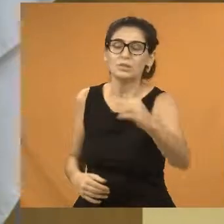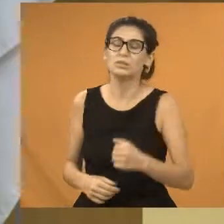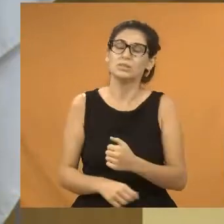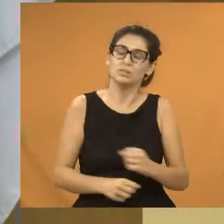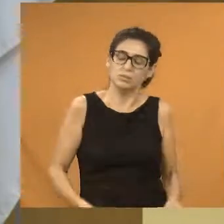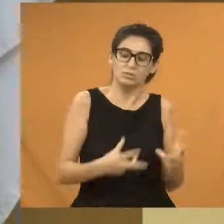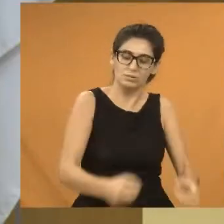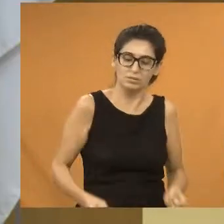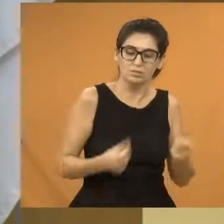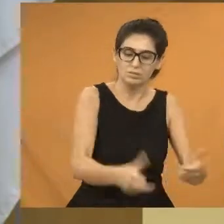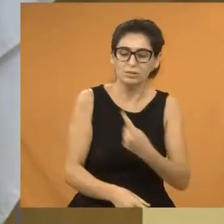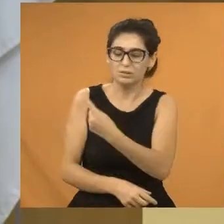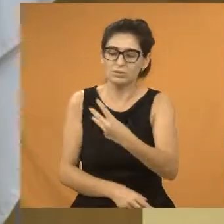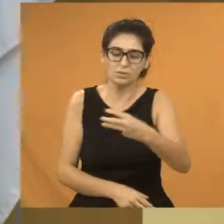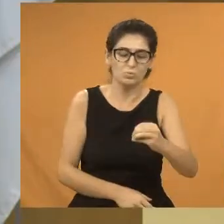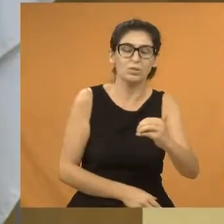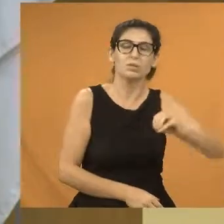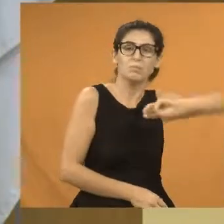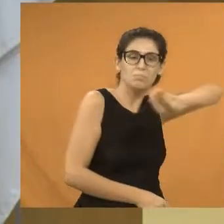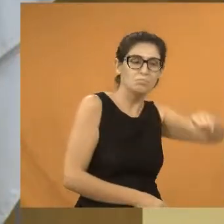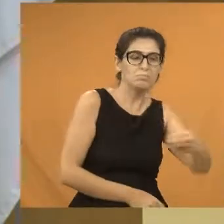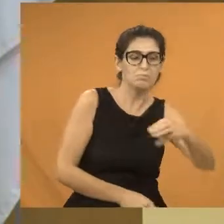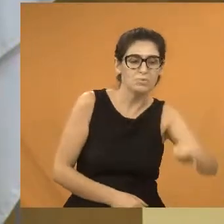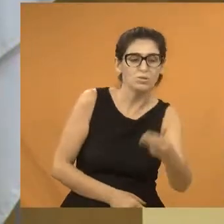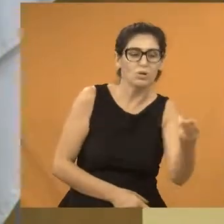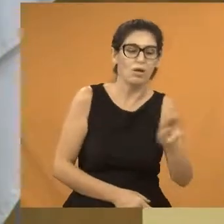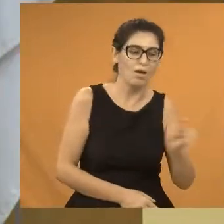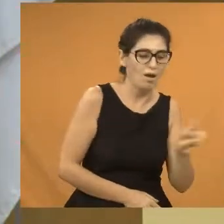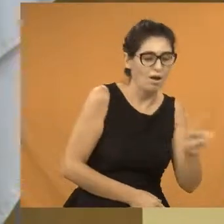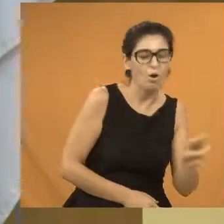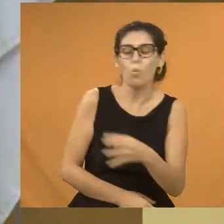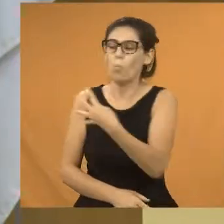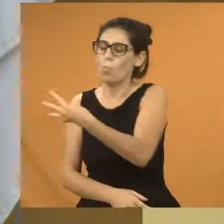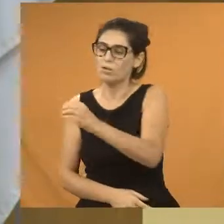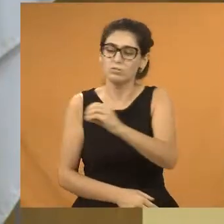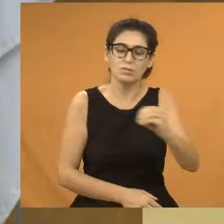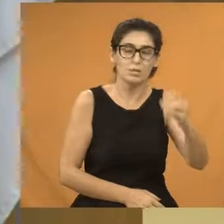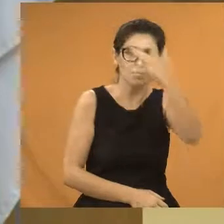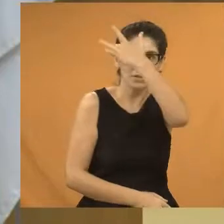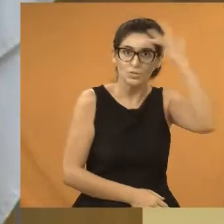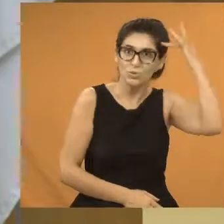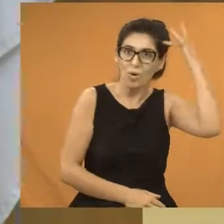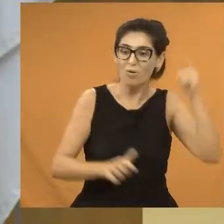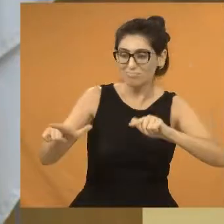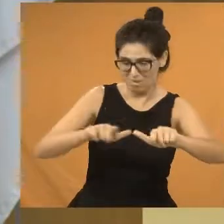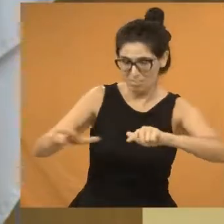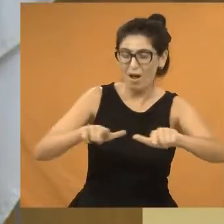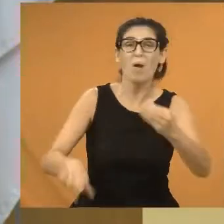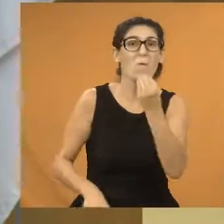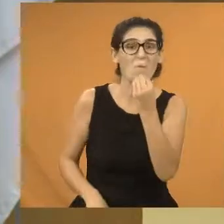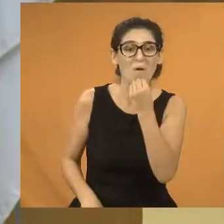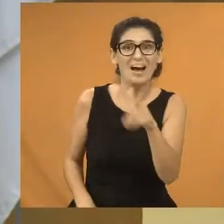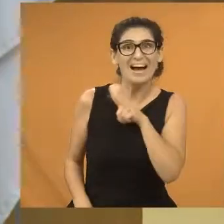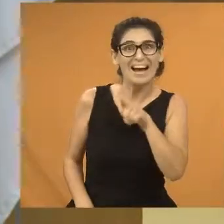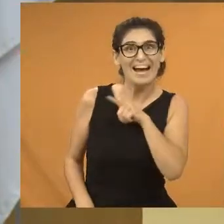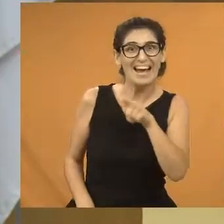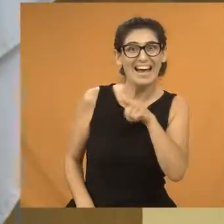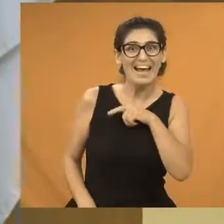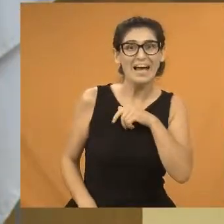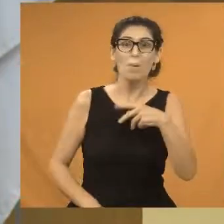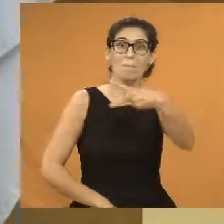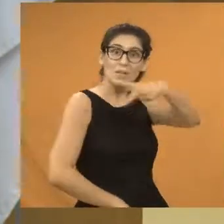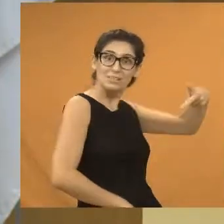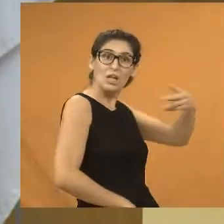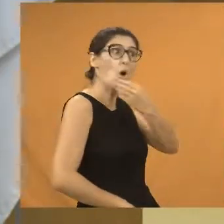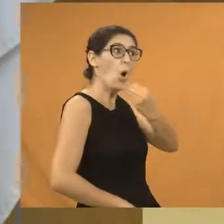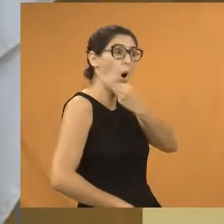reais, e a criação de quase 400 empregos diretos. Acabei de receber aqui um telefonema do presidente da